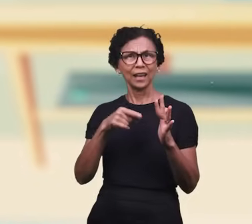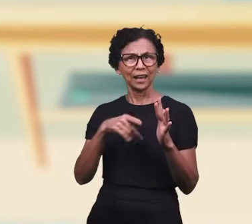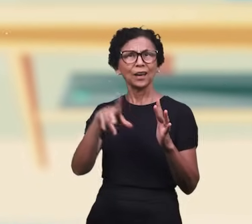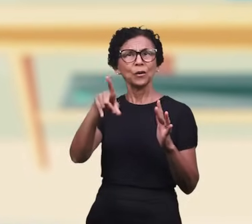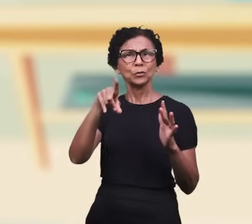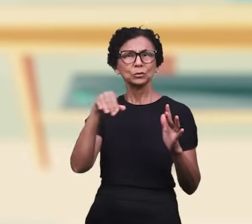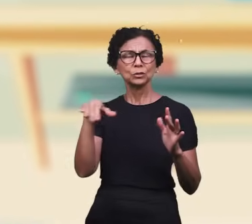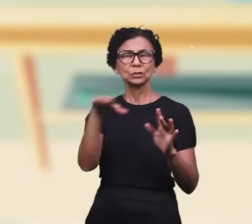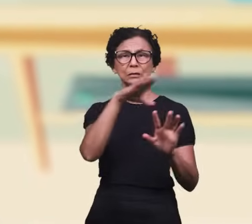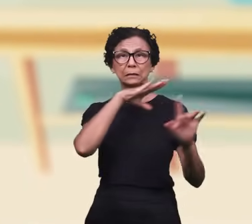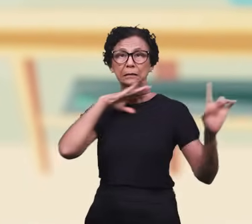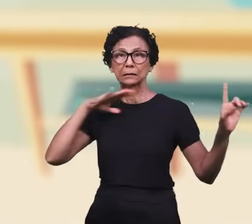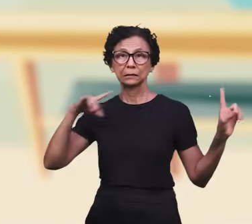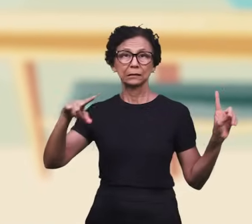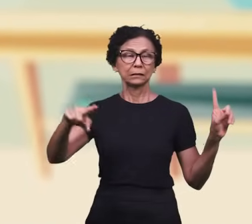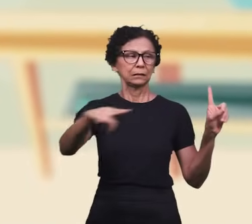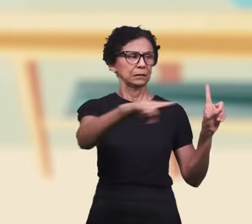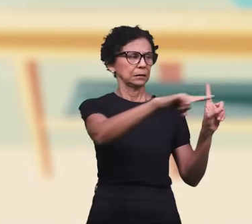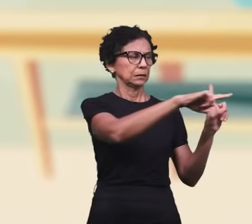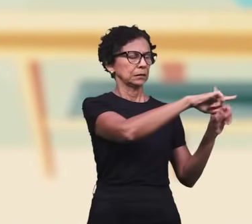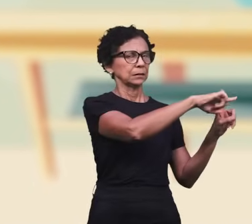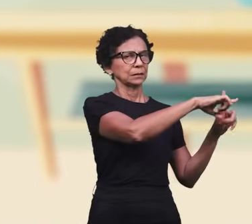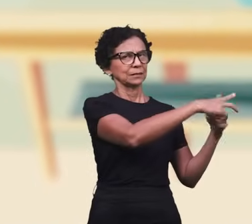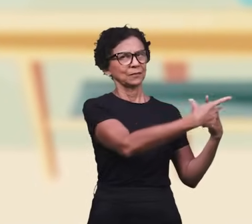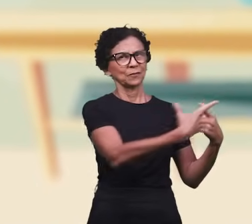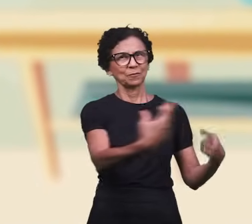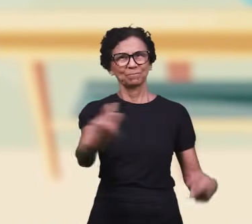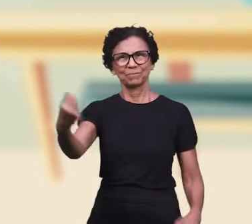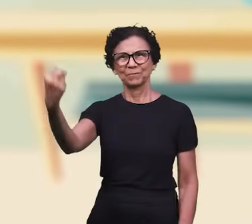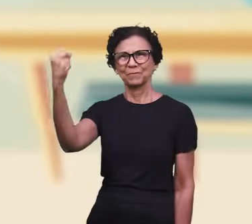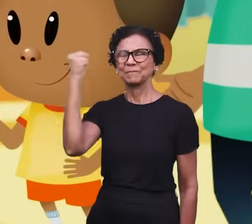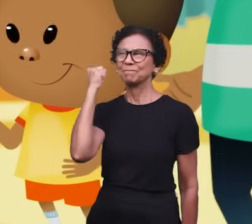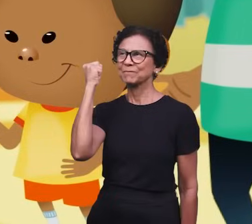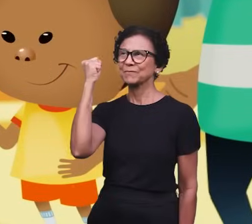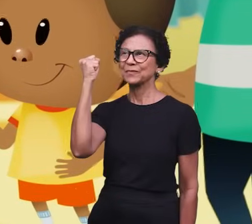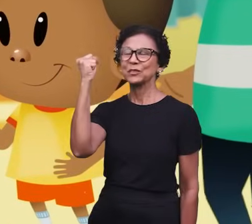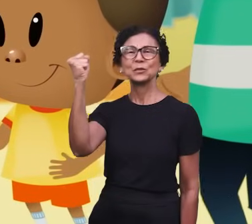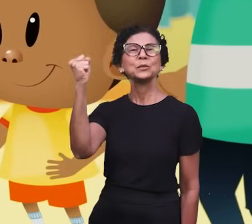o que venceu a morte, a cruz.